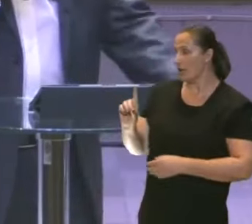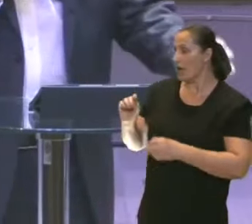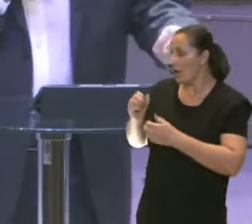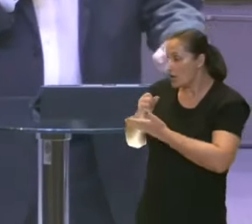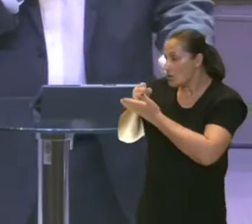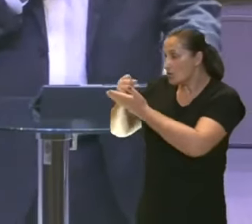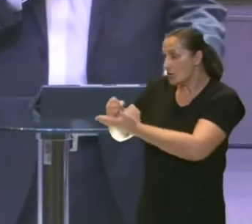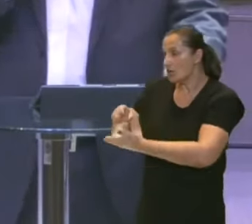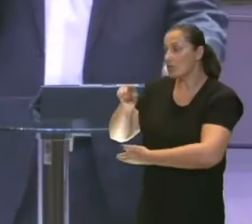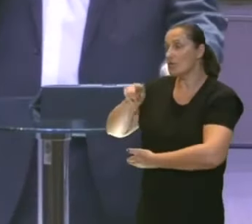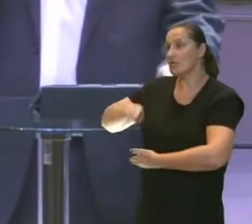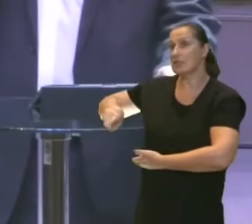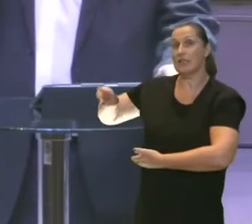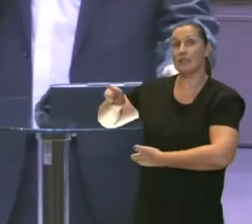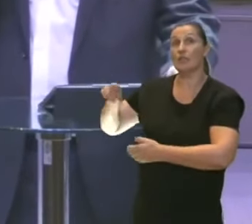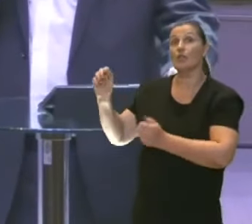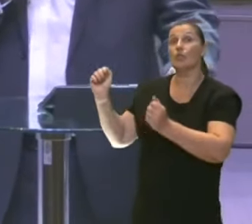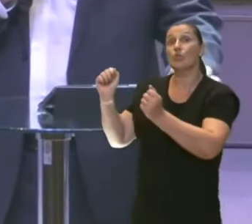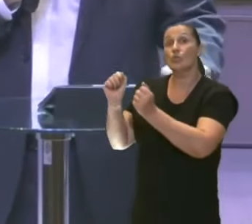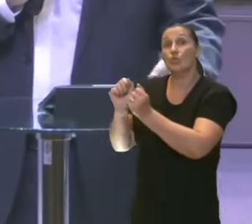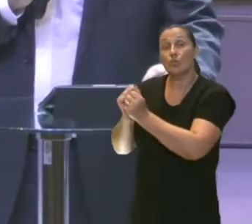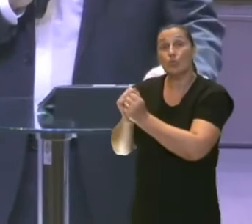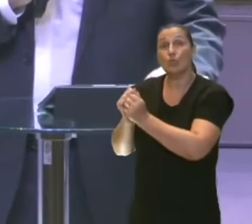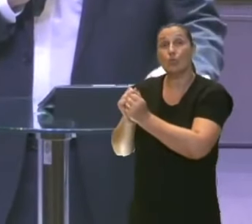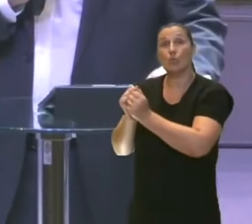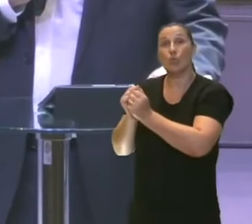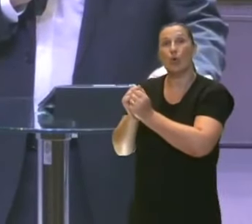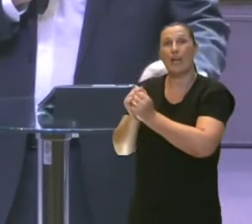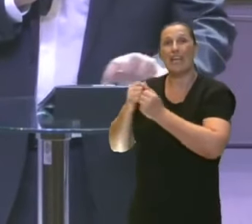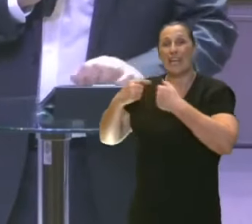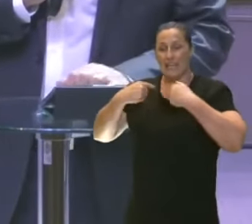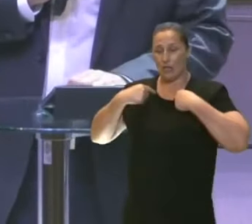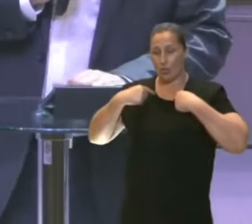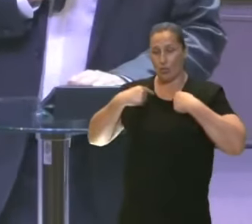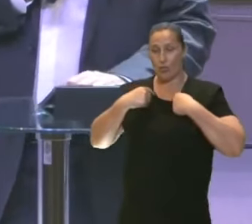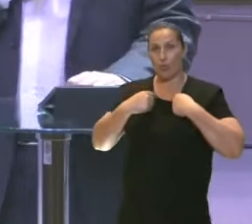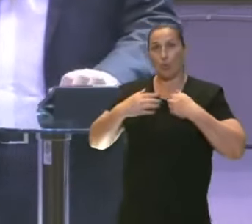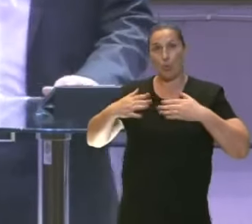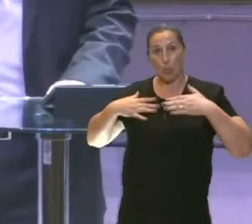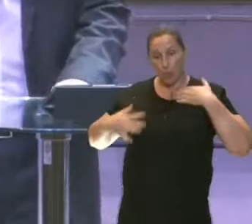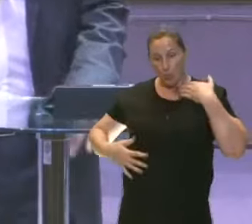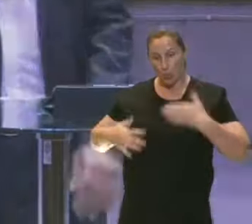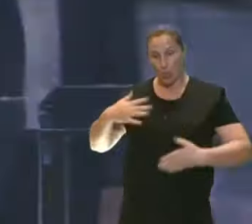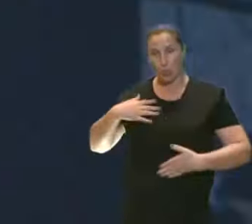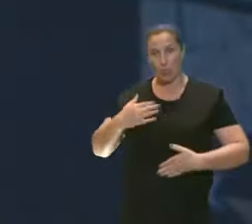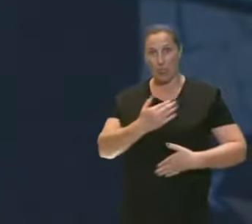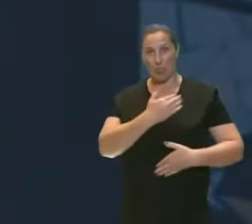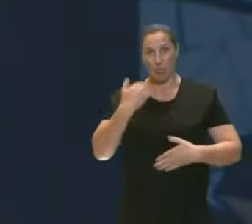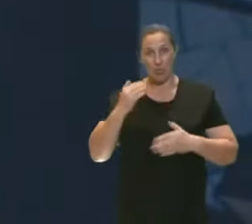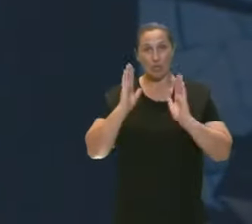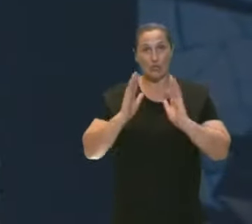acontecer, levem o meu corpo com vocês.